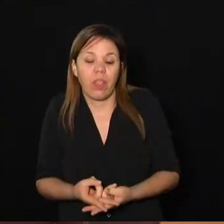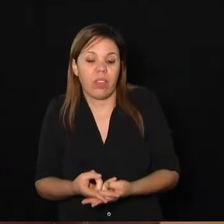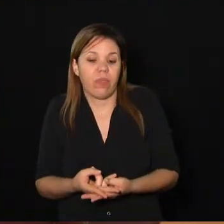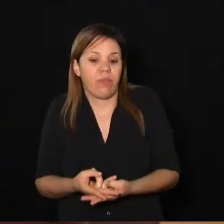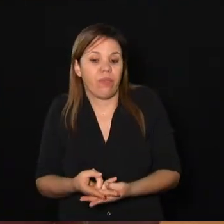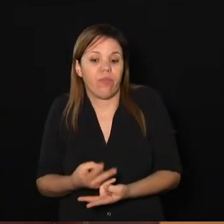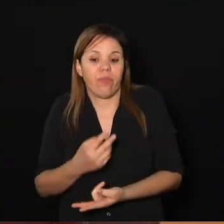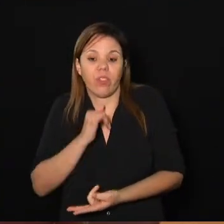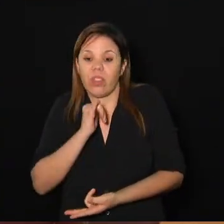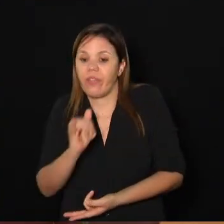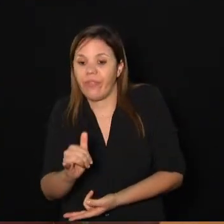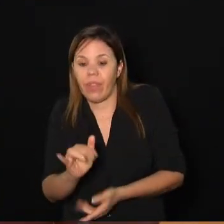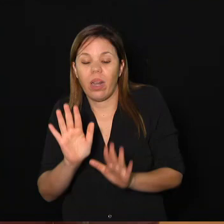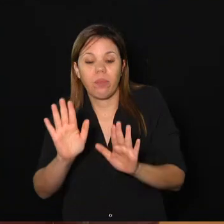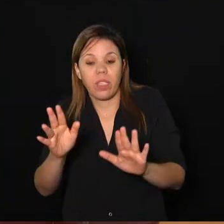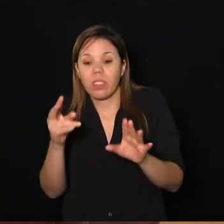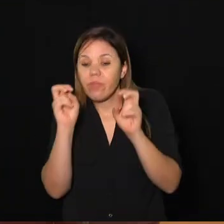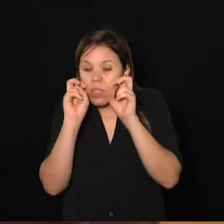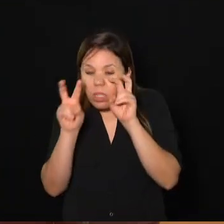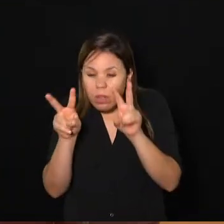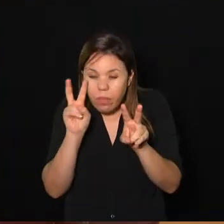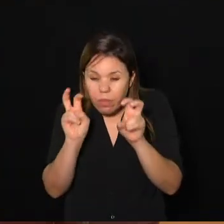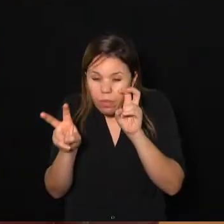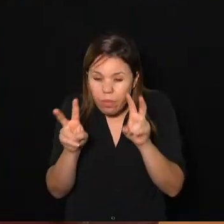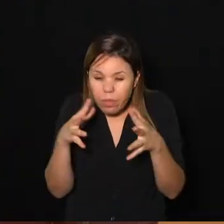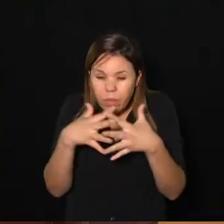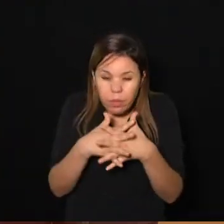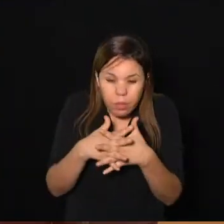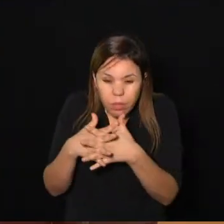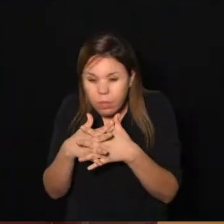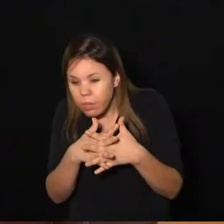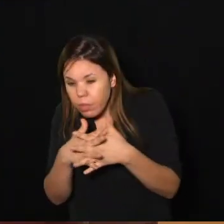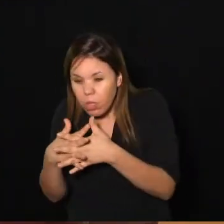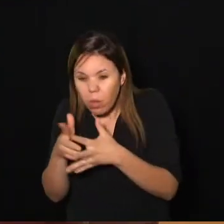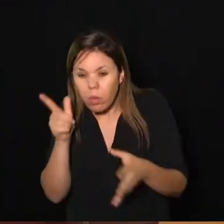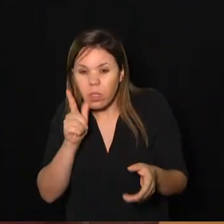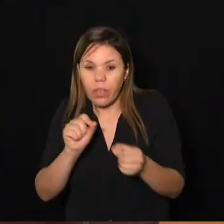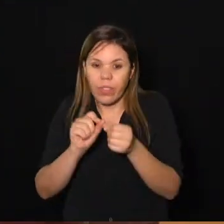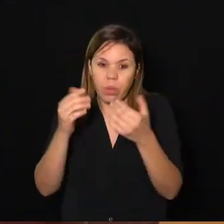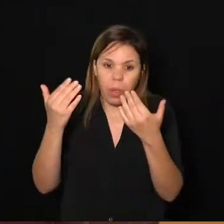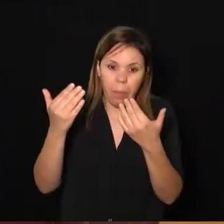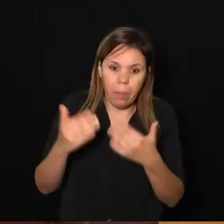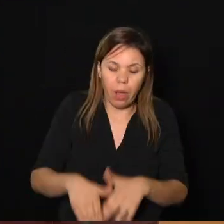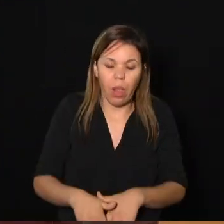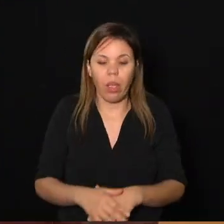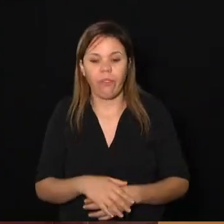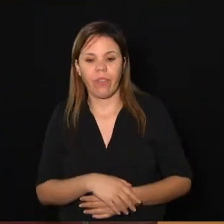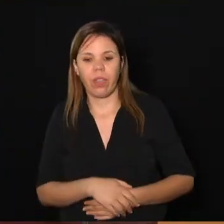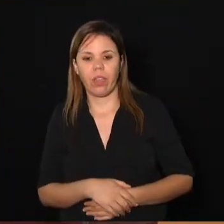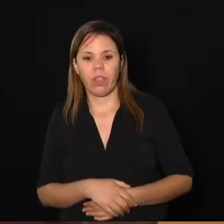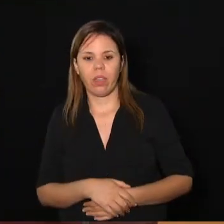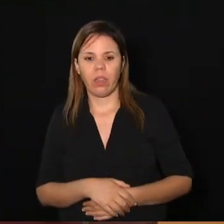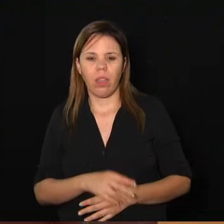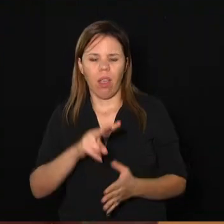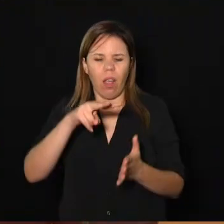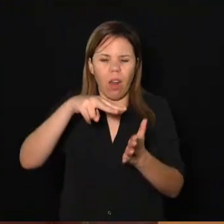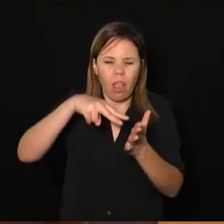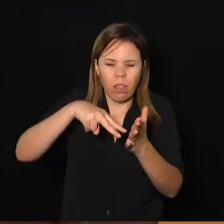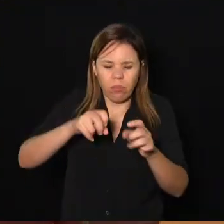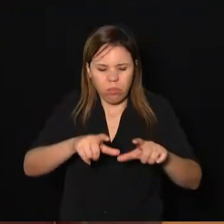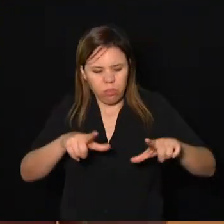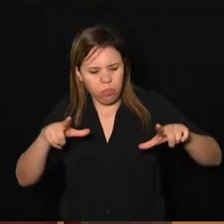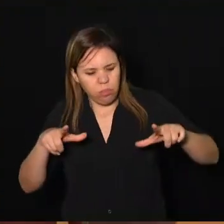quando você não enxerga fica complicado você não consegue fazer uma prova você não consegue ler uma receita de um